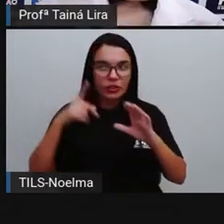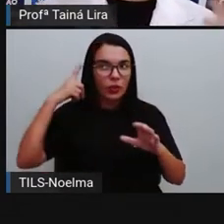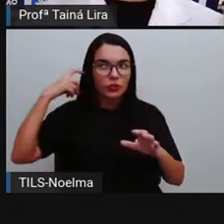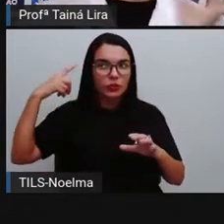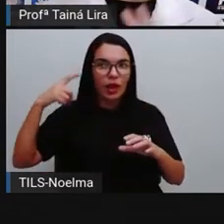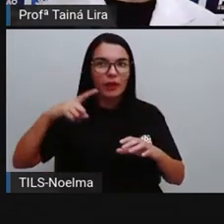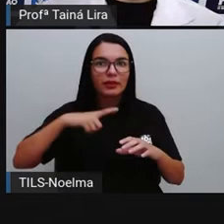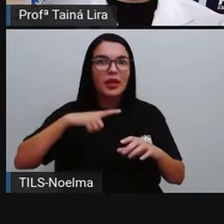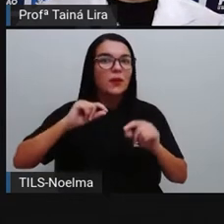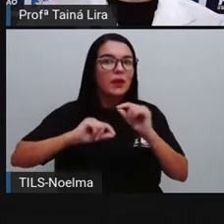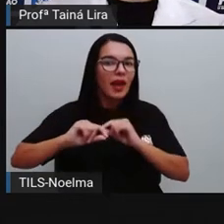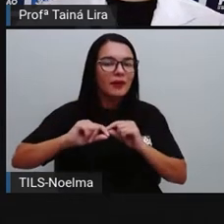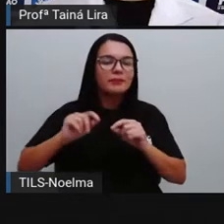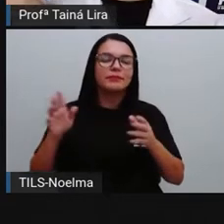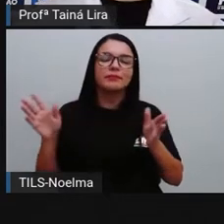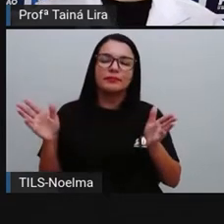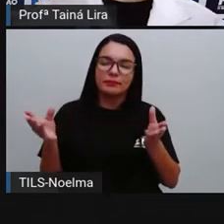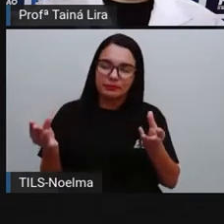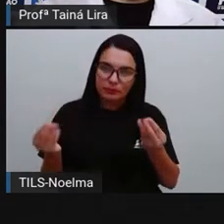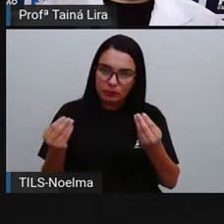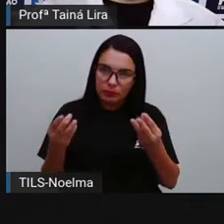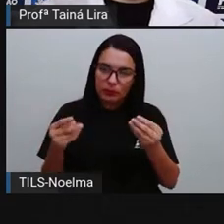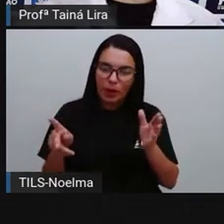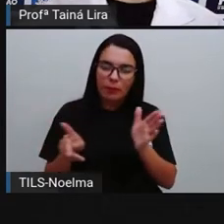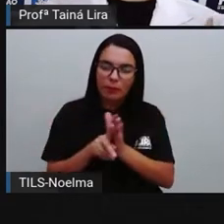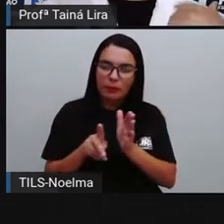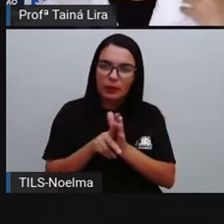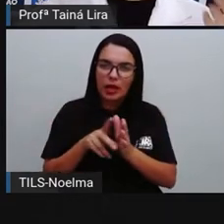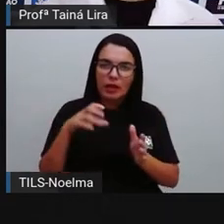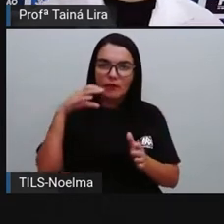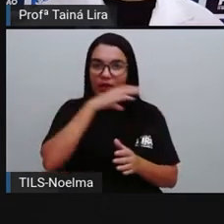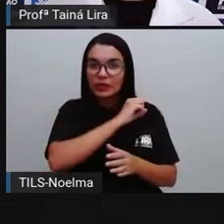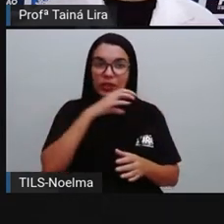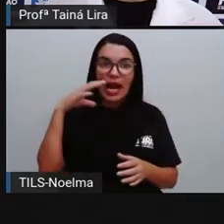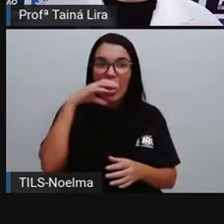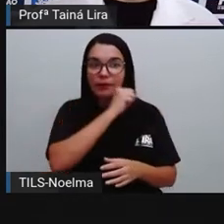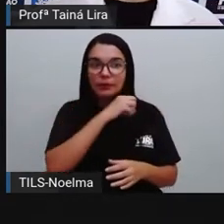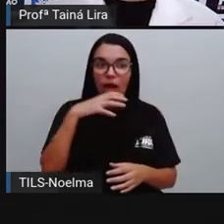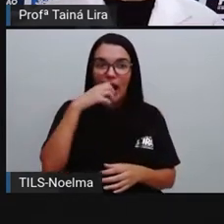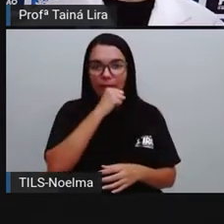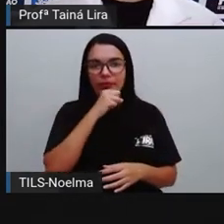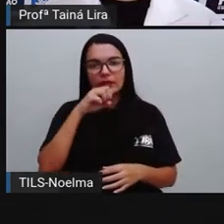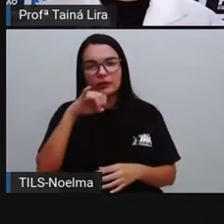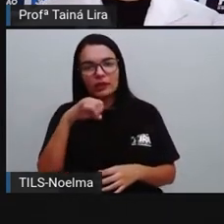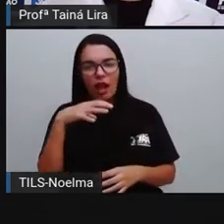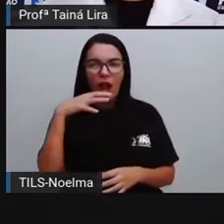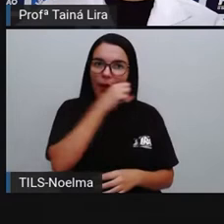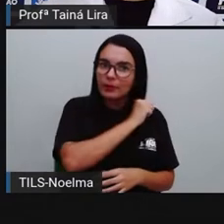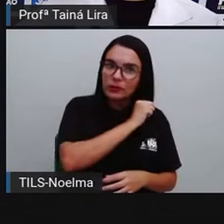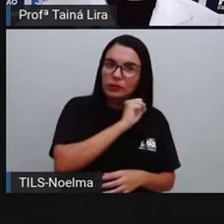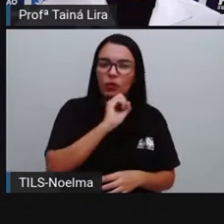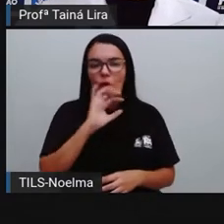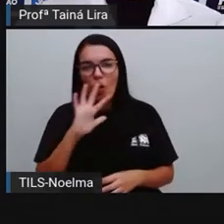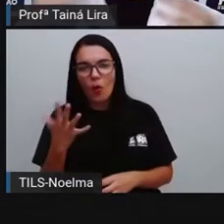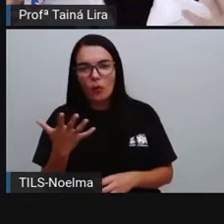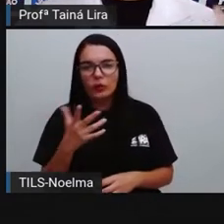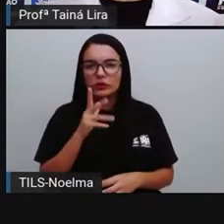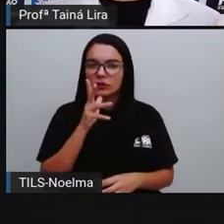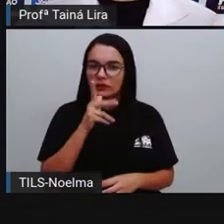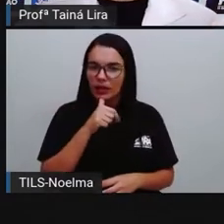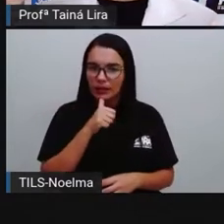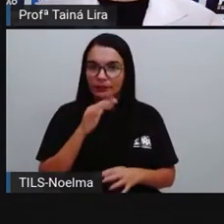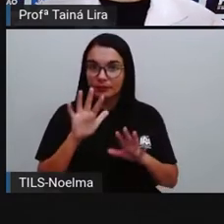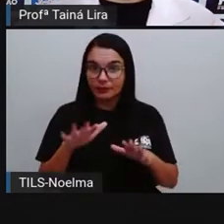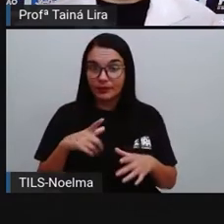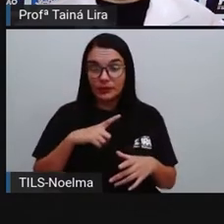que ele tem velocidade se refere a eles errar mais rápido mais devagar tá então a